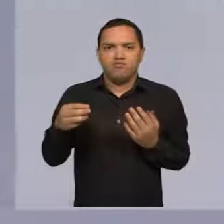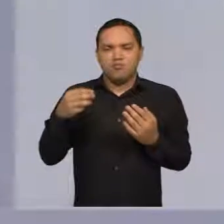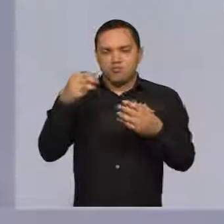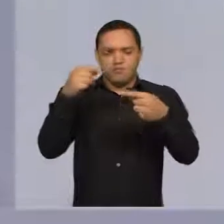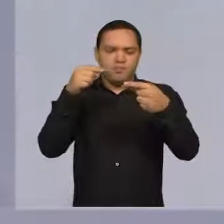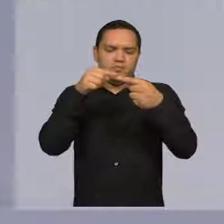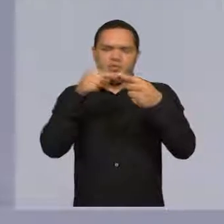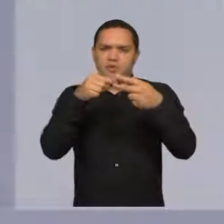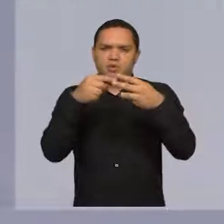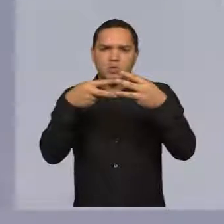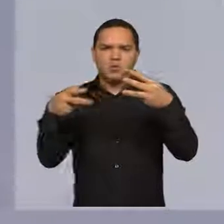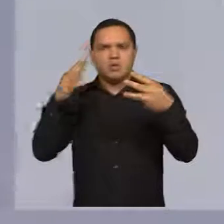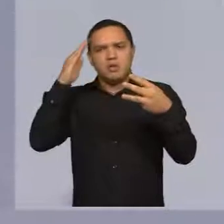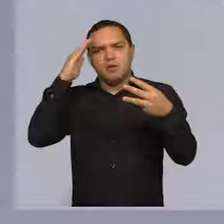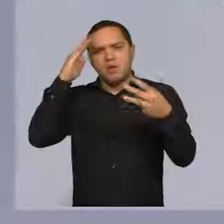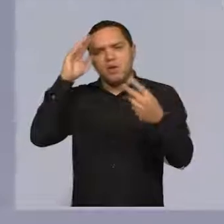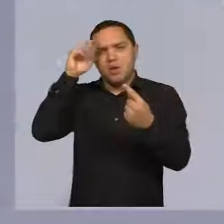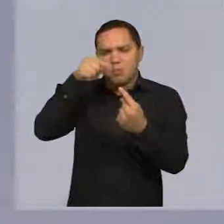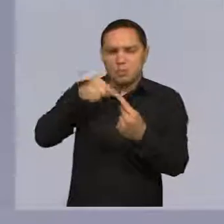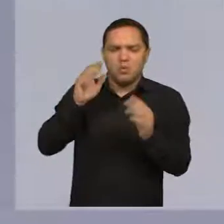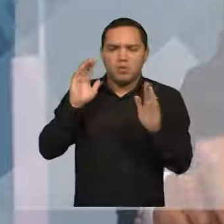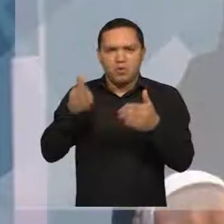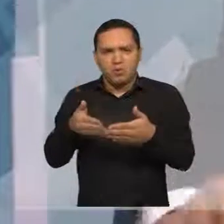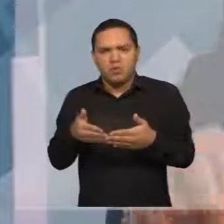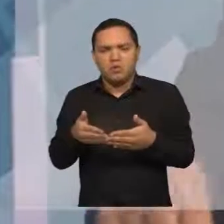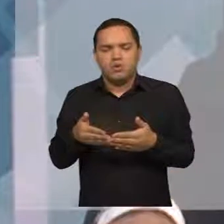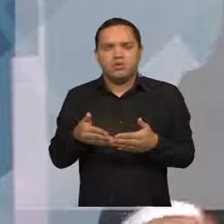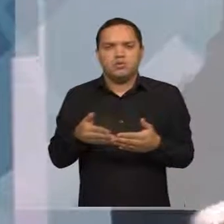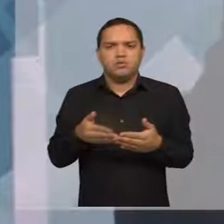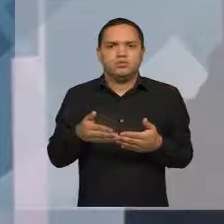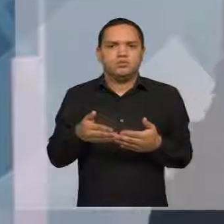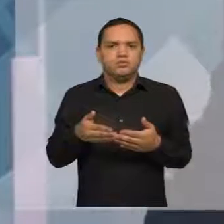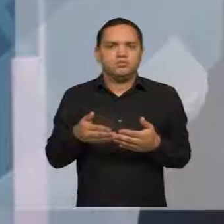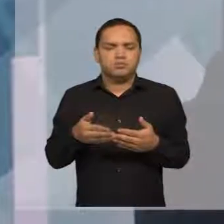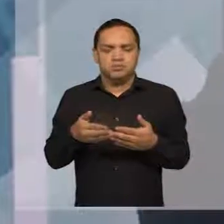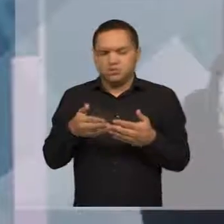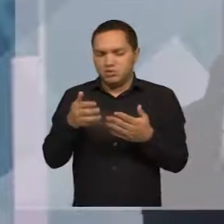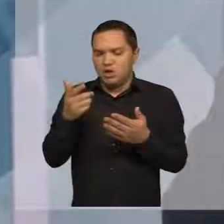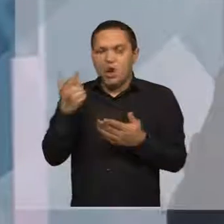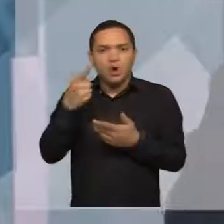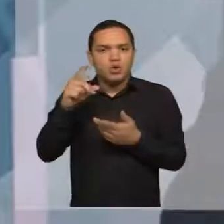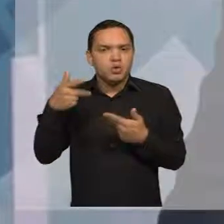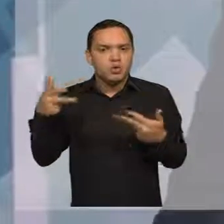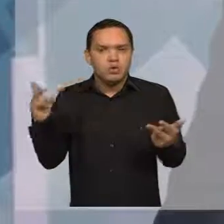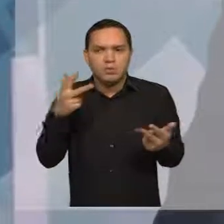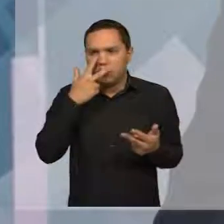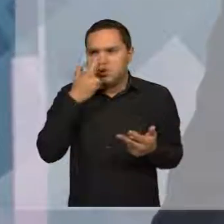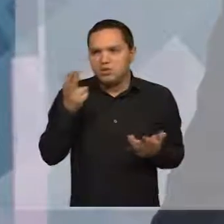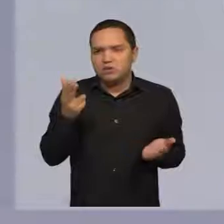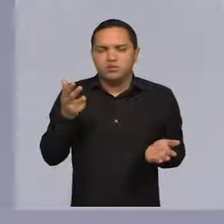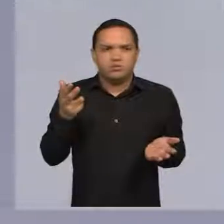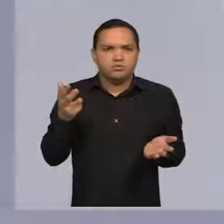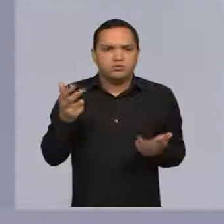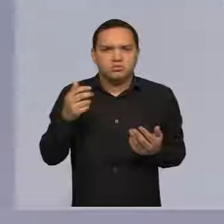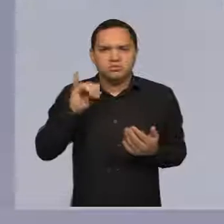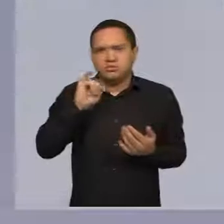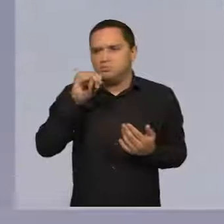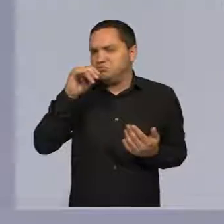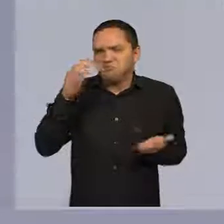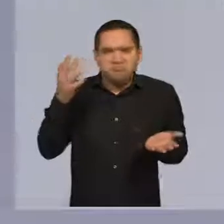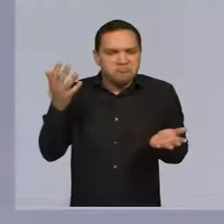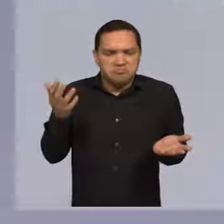específicos, né, que ele diz o que quer fazer com números, com o resto são apenas intenções. Ele